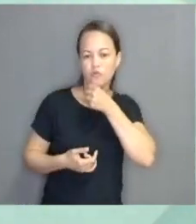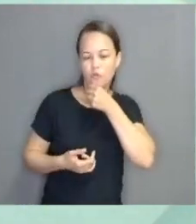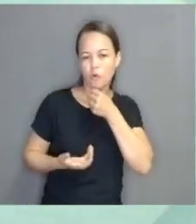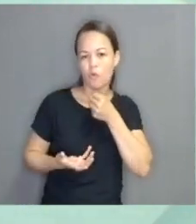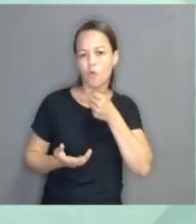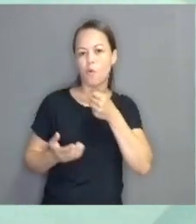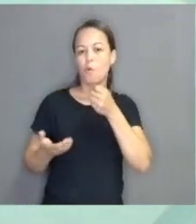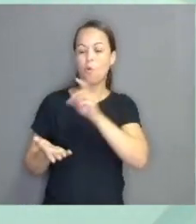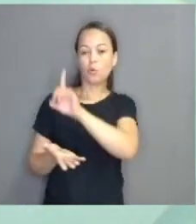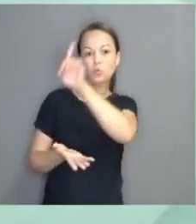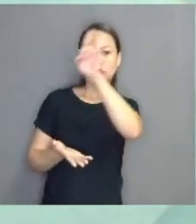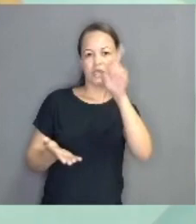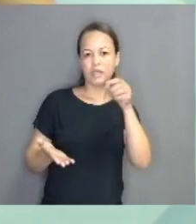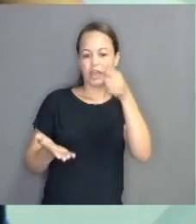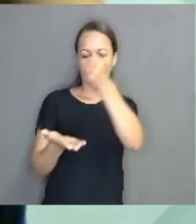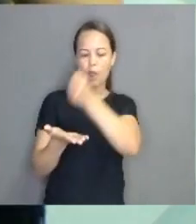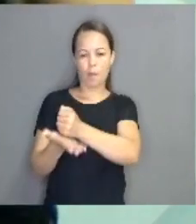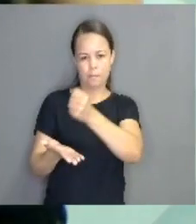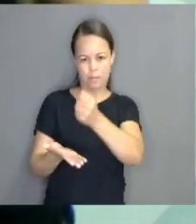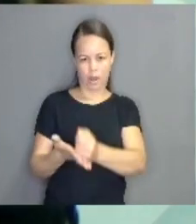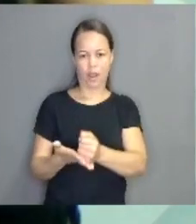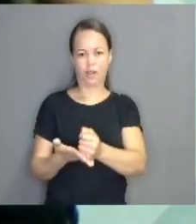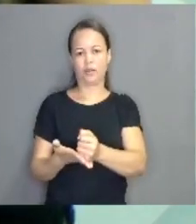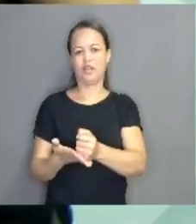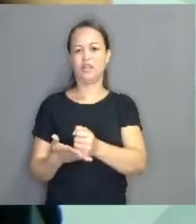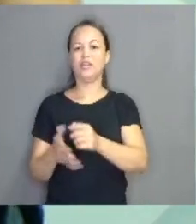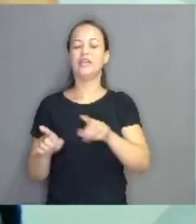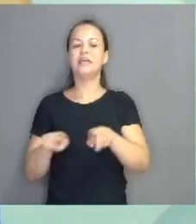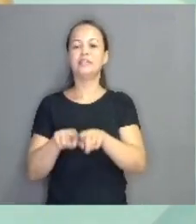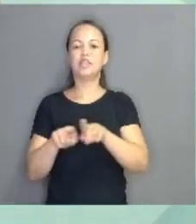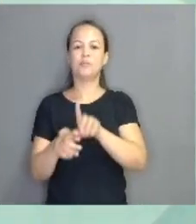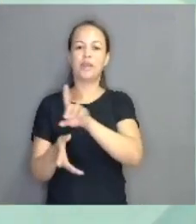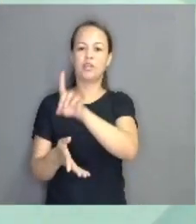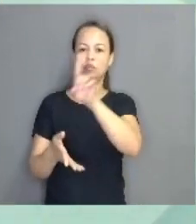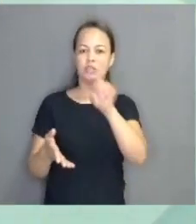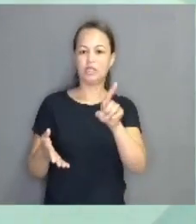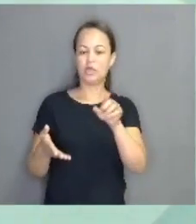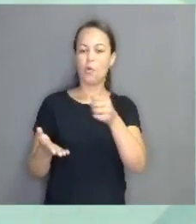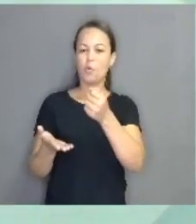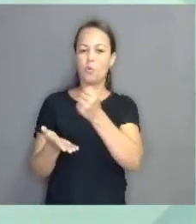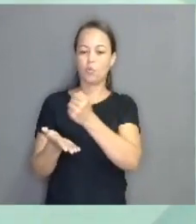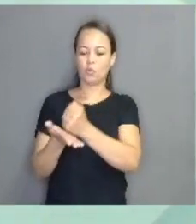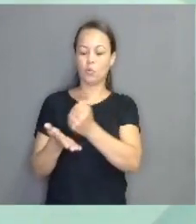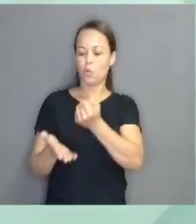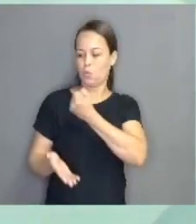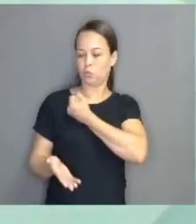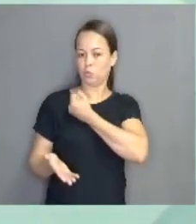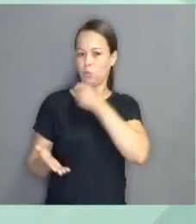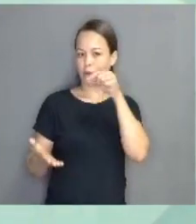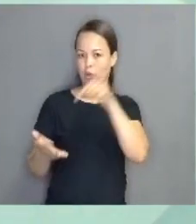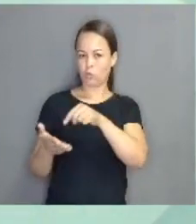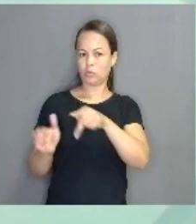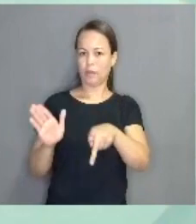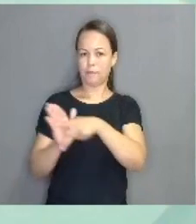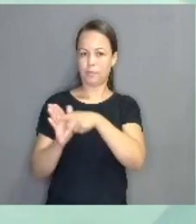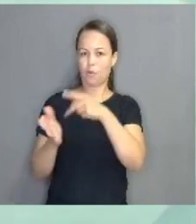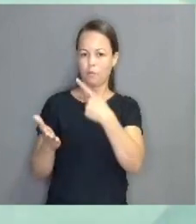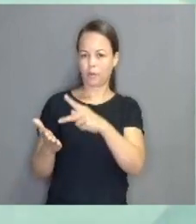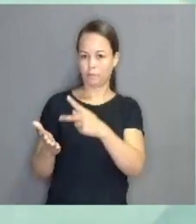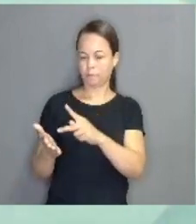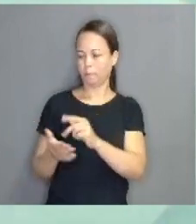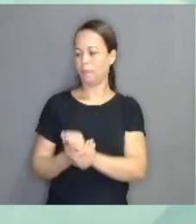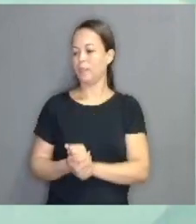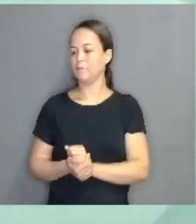ele tirou essa carteira e também a data, o número da própria carteira. E além disso,